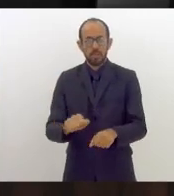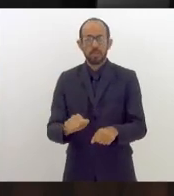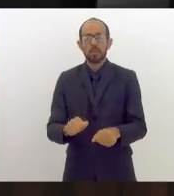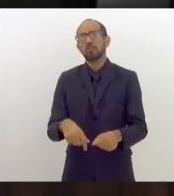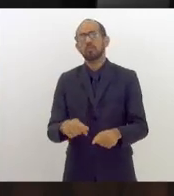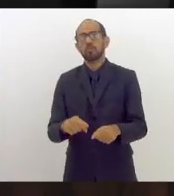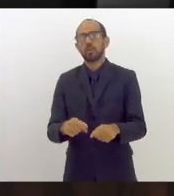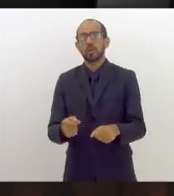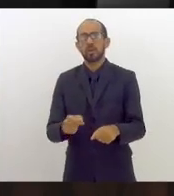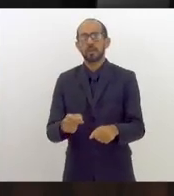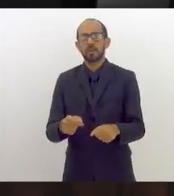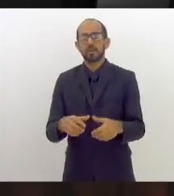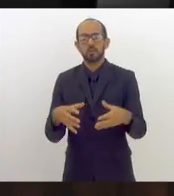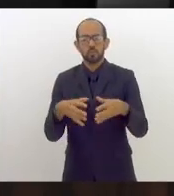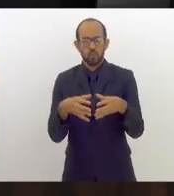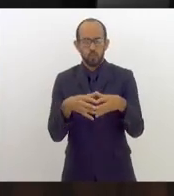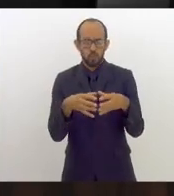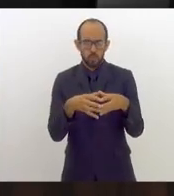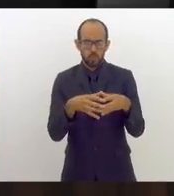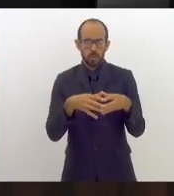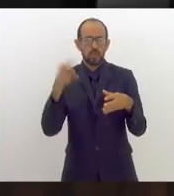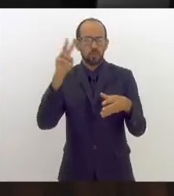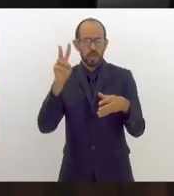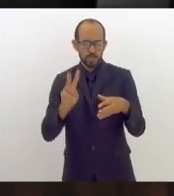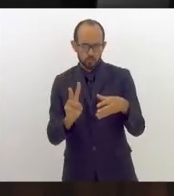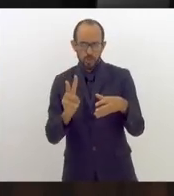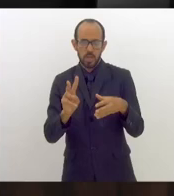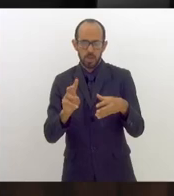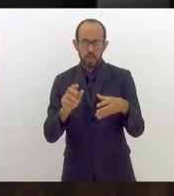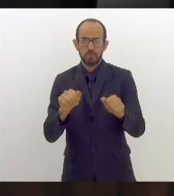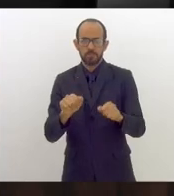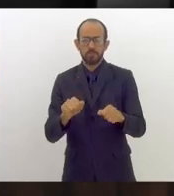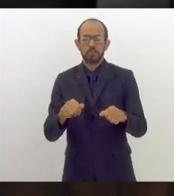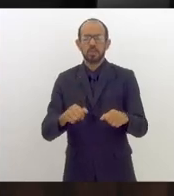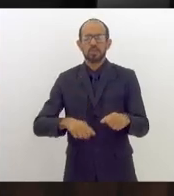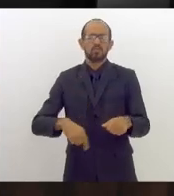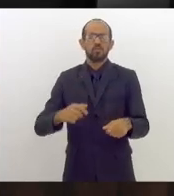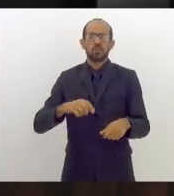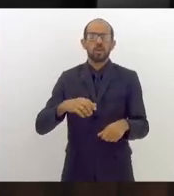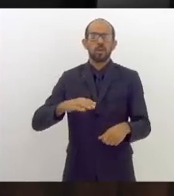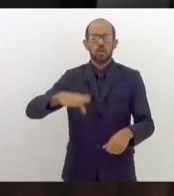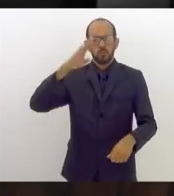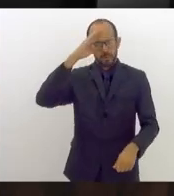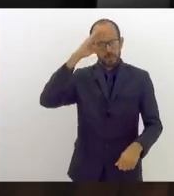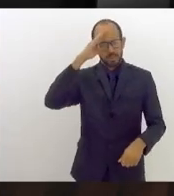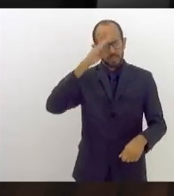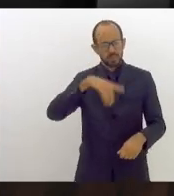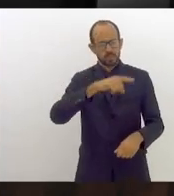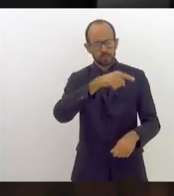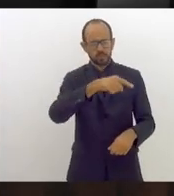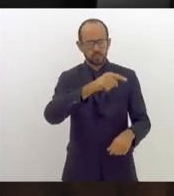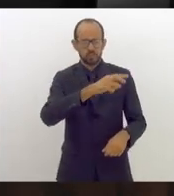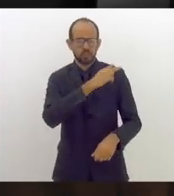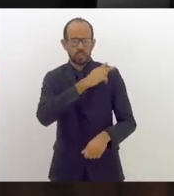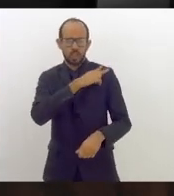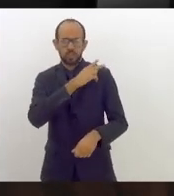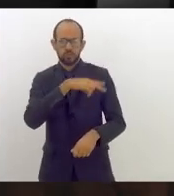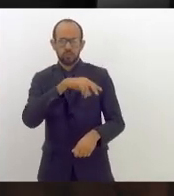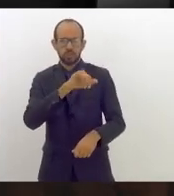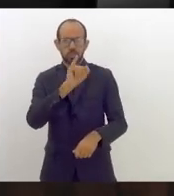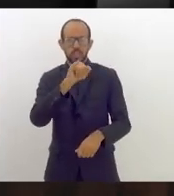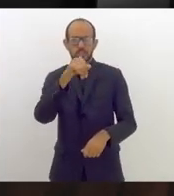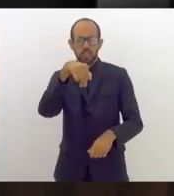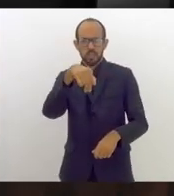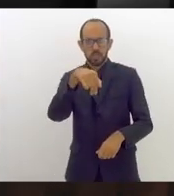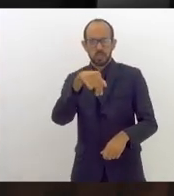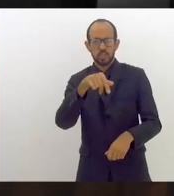Venezuela comandou o vigésimo sétimo grupo de artilharia de campanha em Ijuí Rio